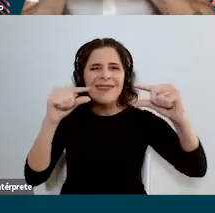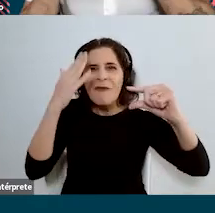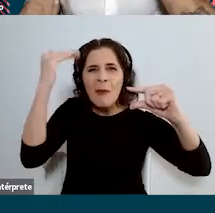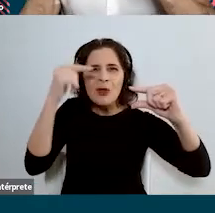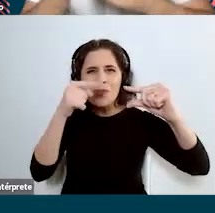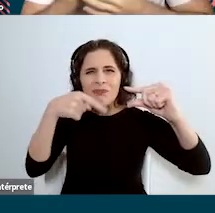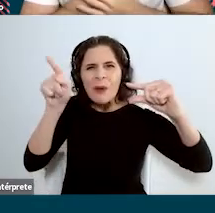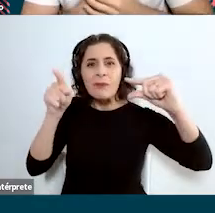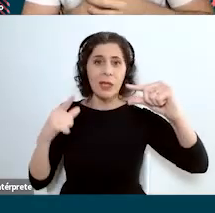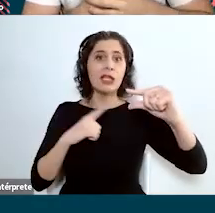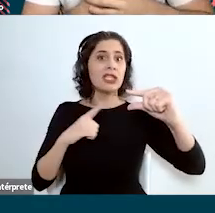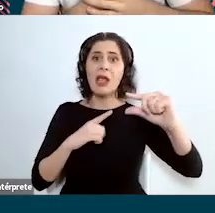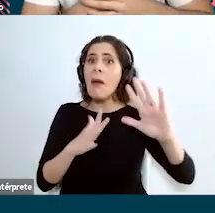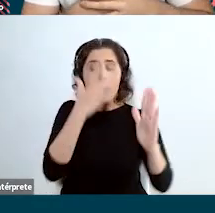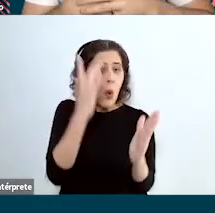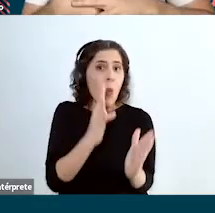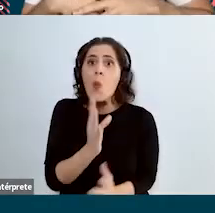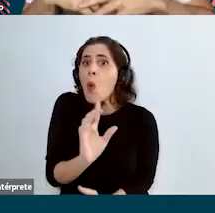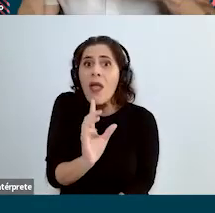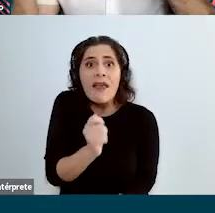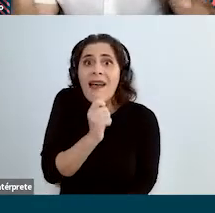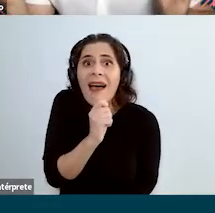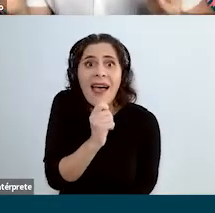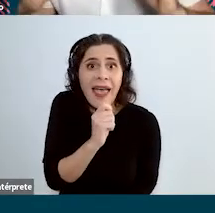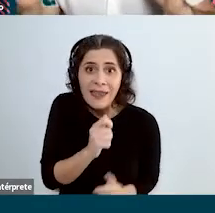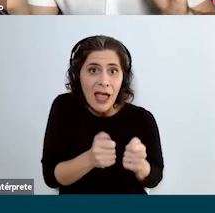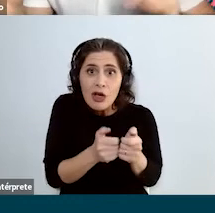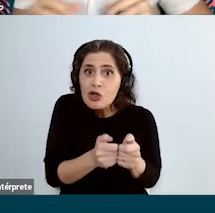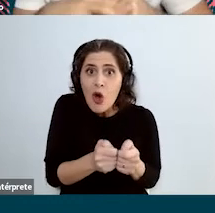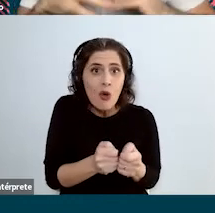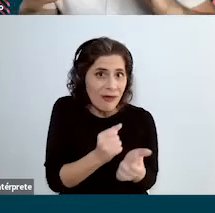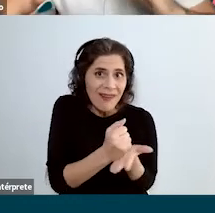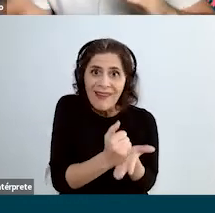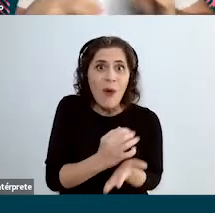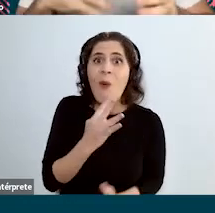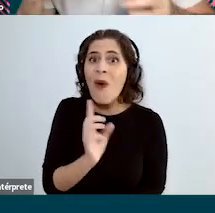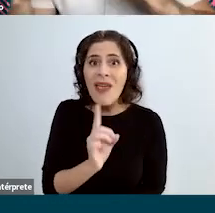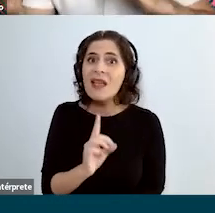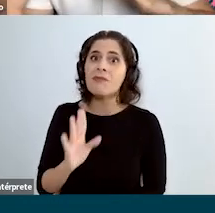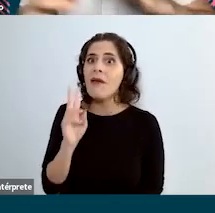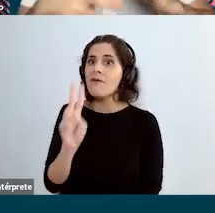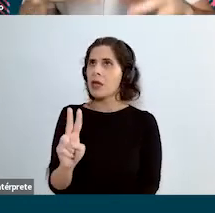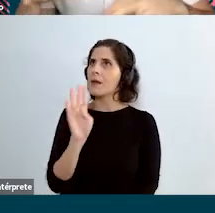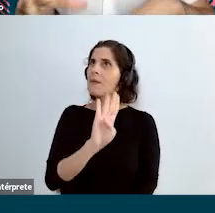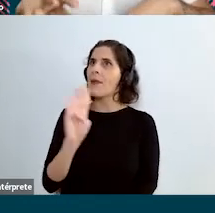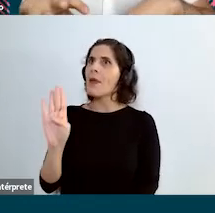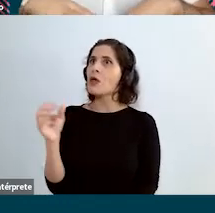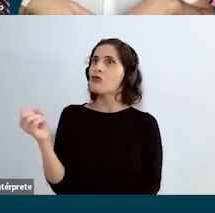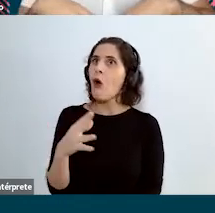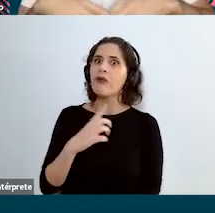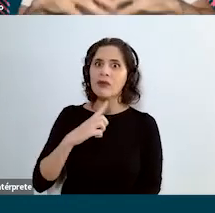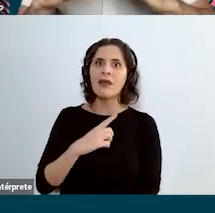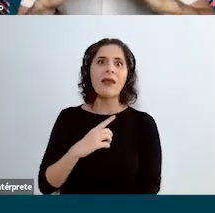verificados. E o pessoal nem sabia direito o que era o game. Assim, só era Big Brother, vai ter novidade, vai ter um jogo. E começou